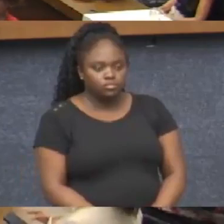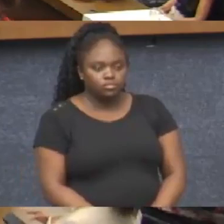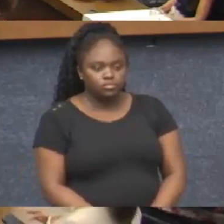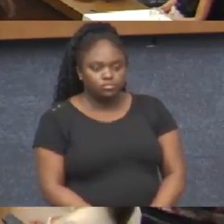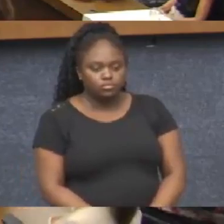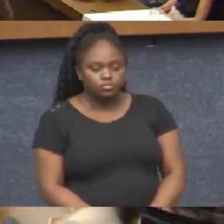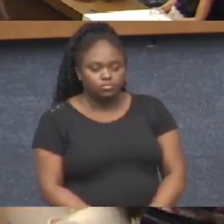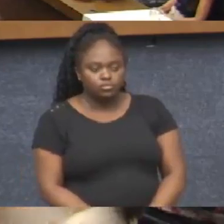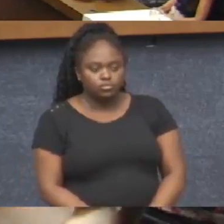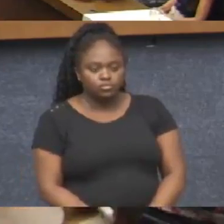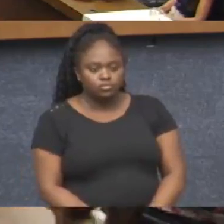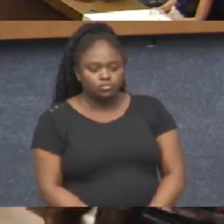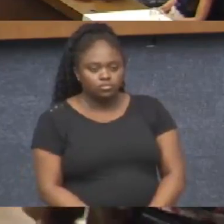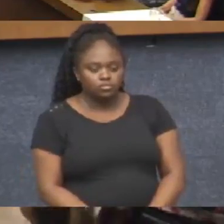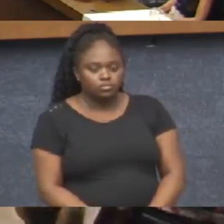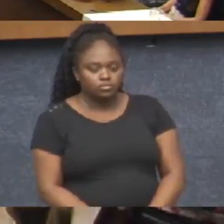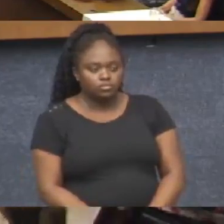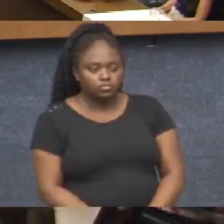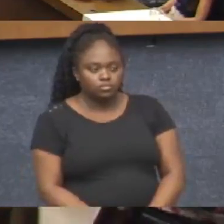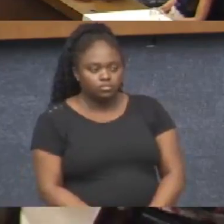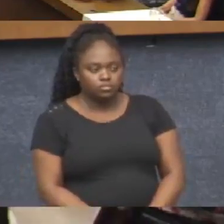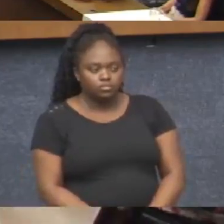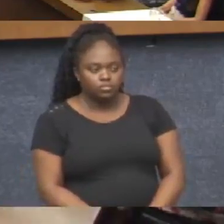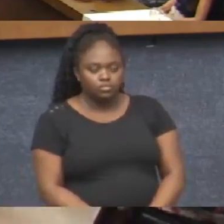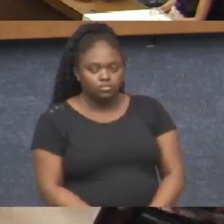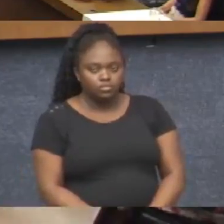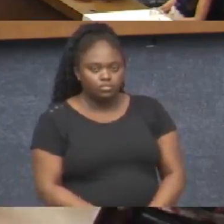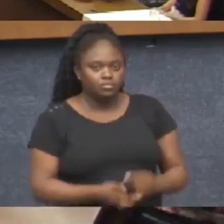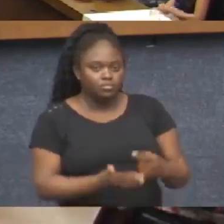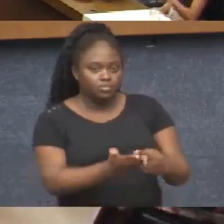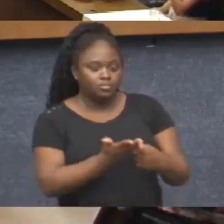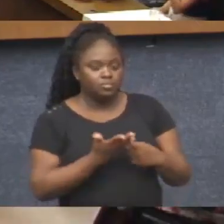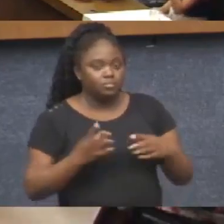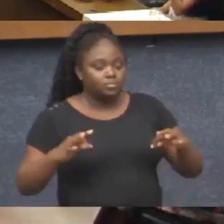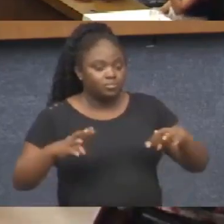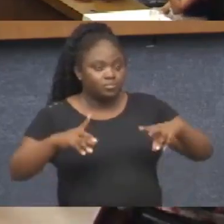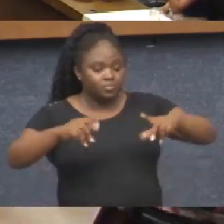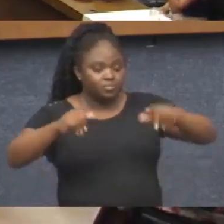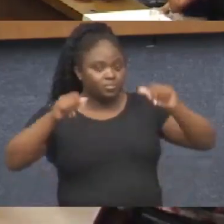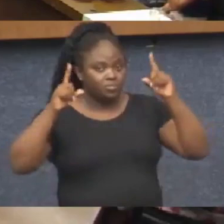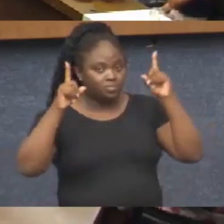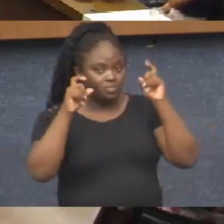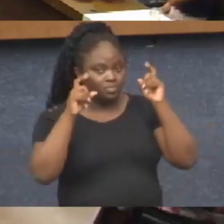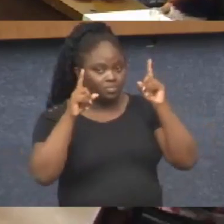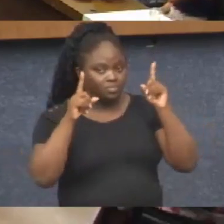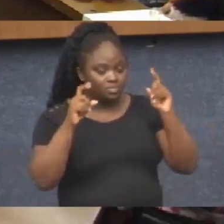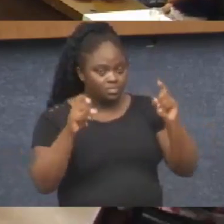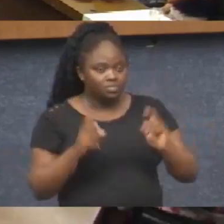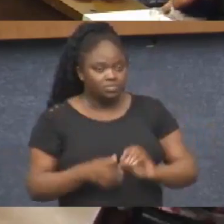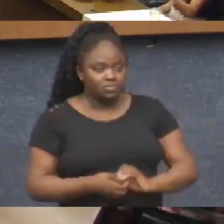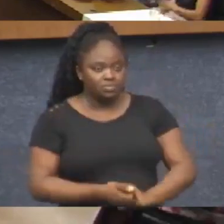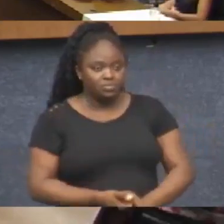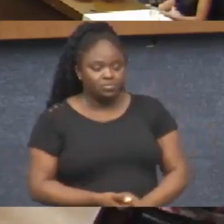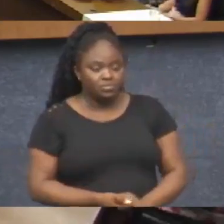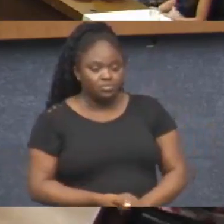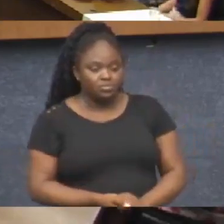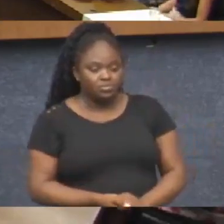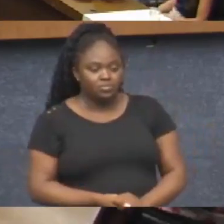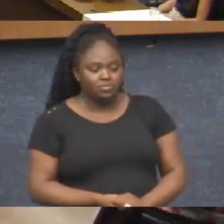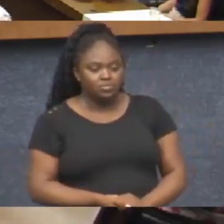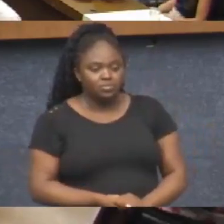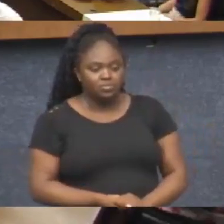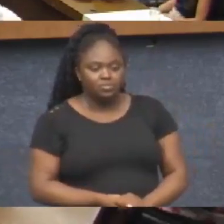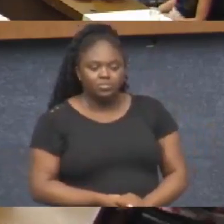Convidamos os agraciados para uma foto coletiva para possamos dar o encerramento da